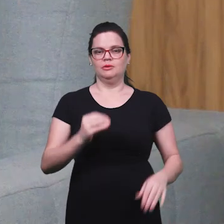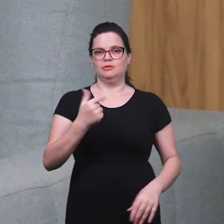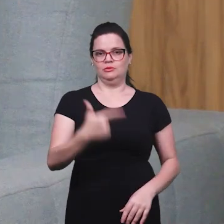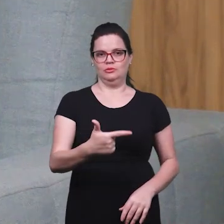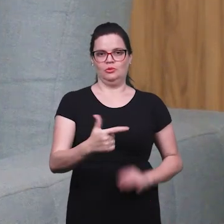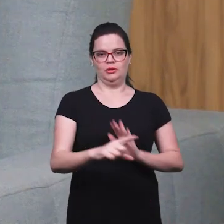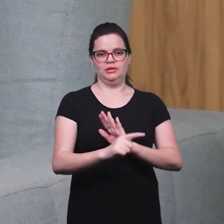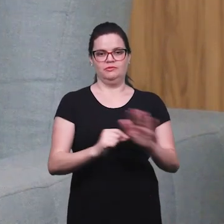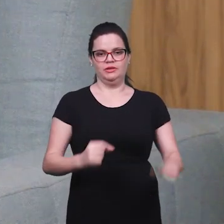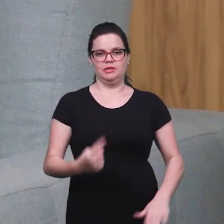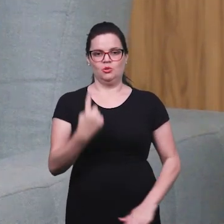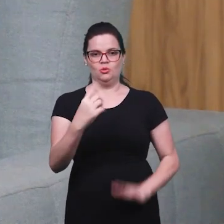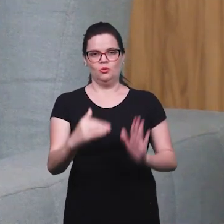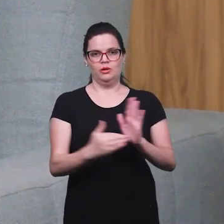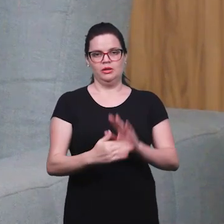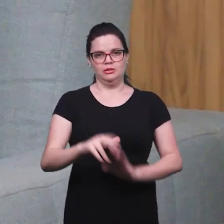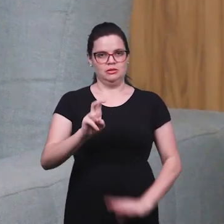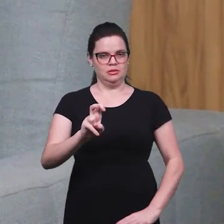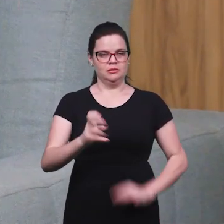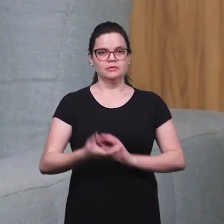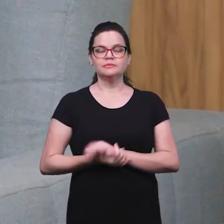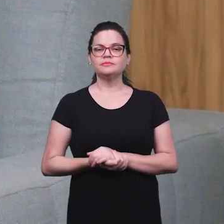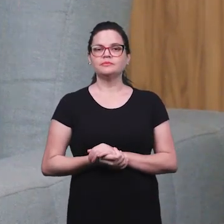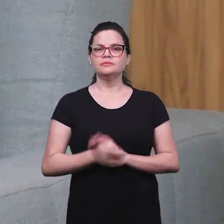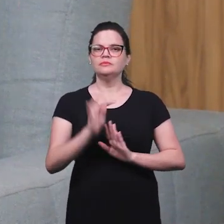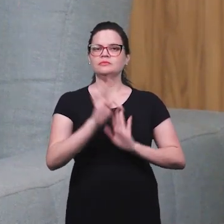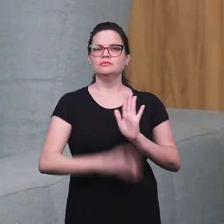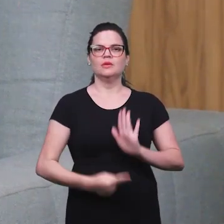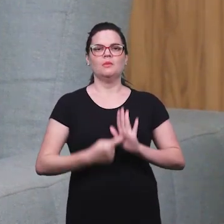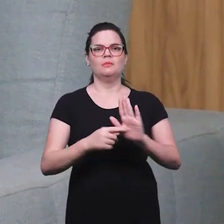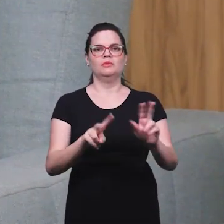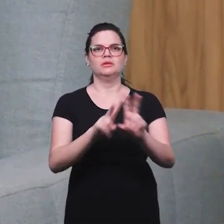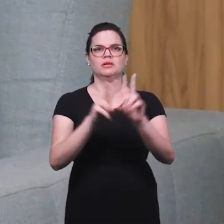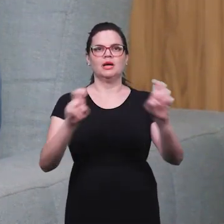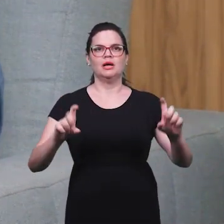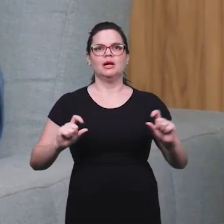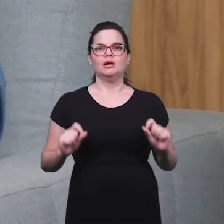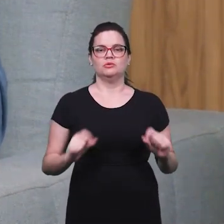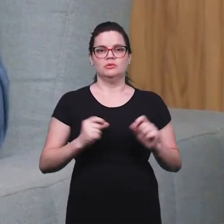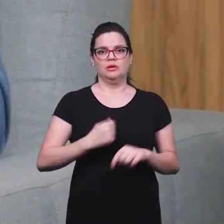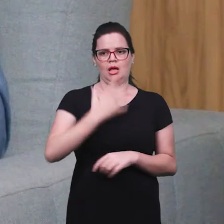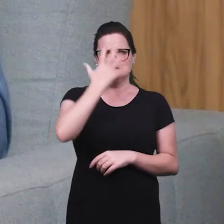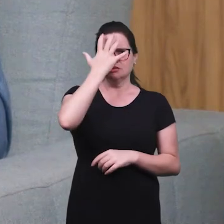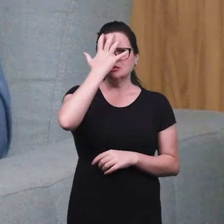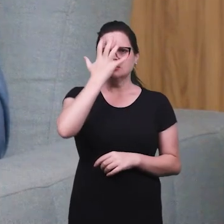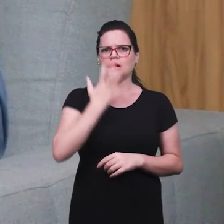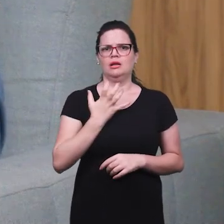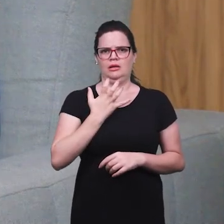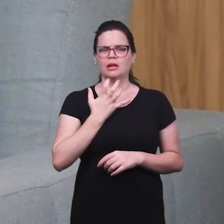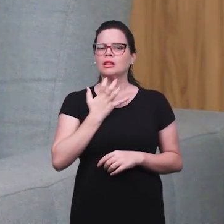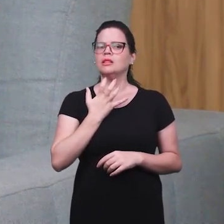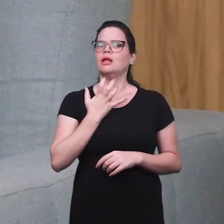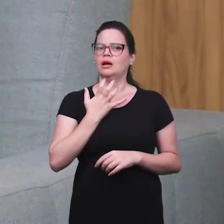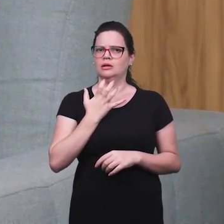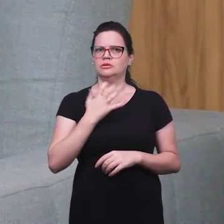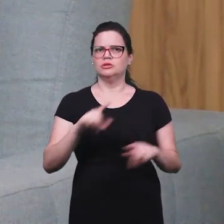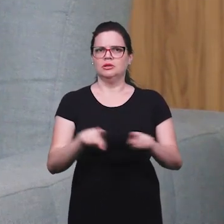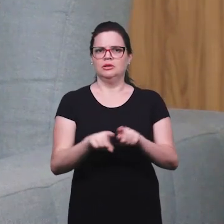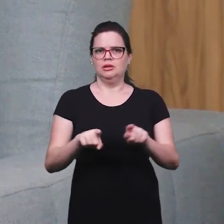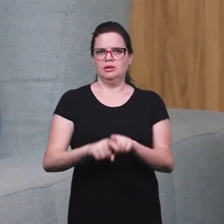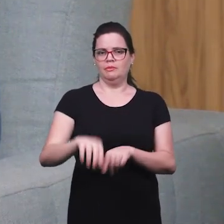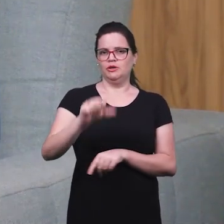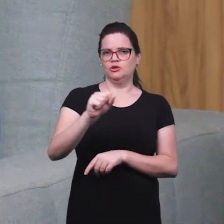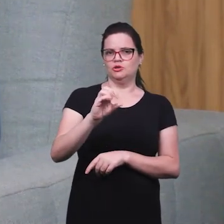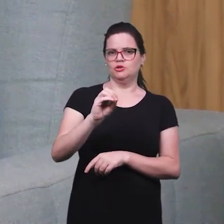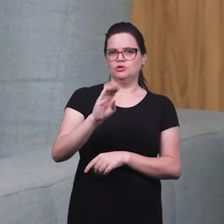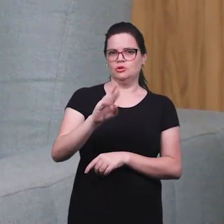2, versos 1 a 5, e nós vamos falar de sobriedade e seriedade. Quando nós falamos de sobriedade